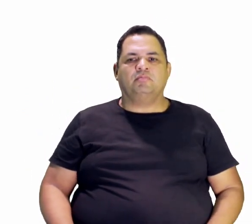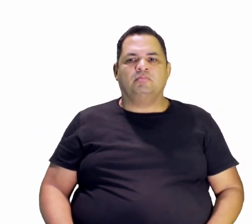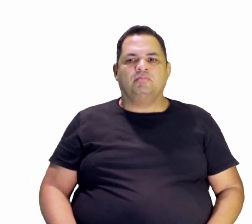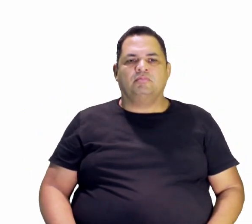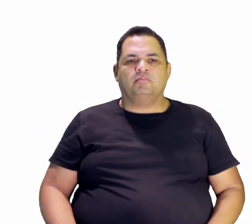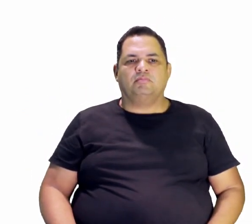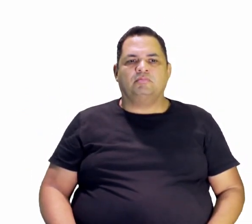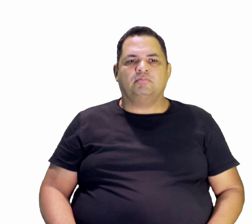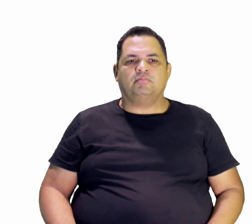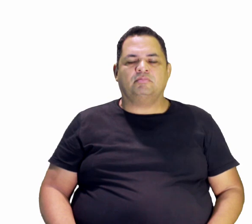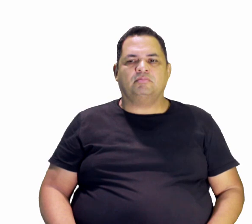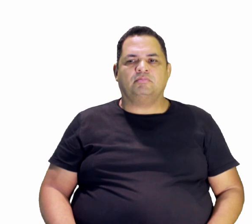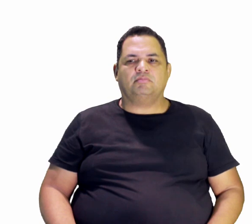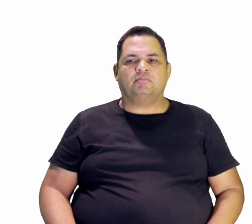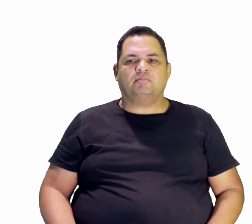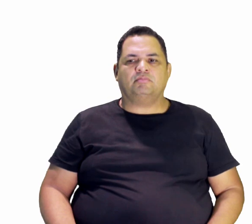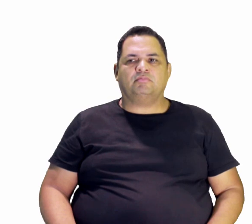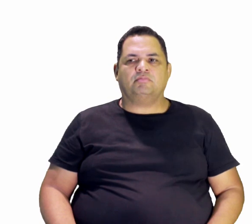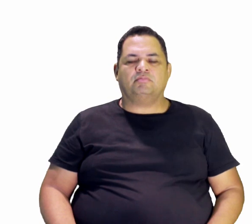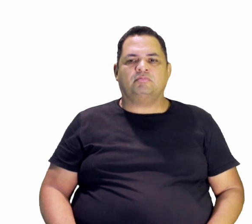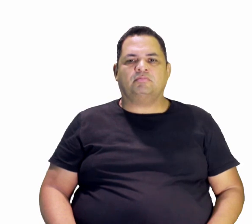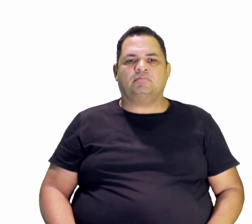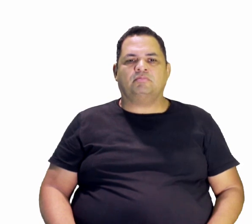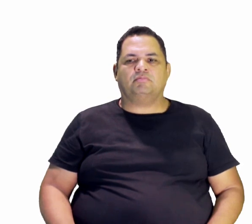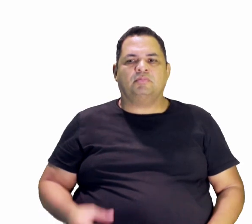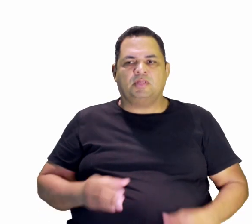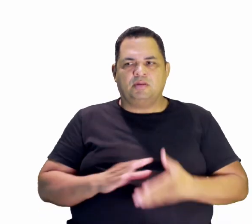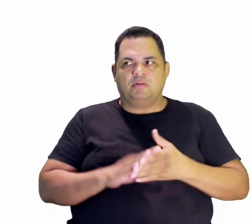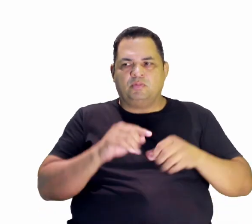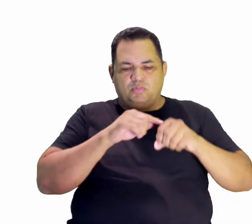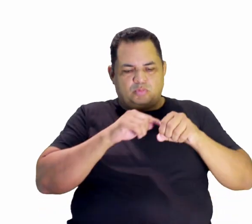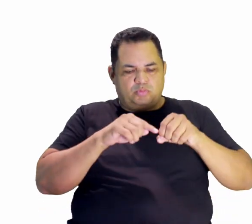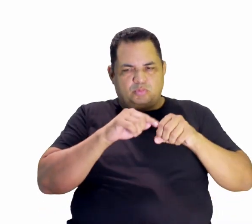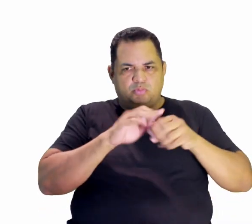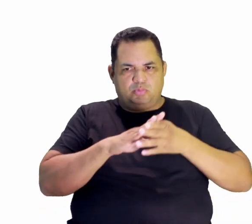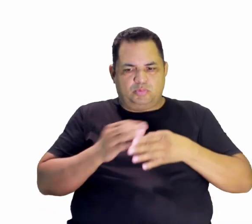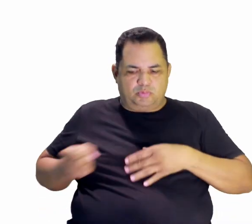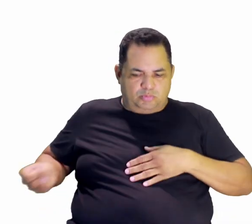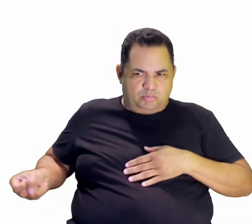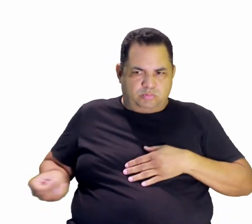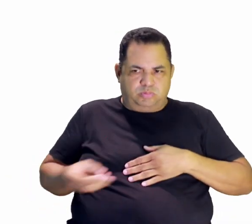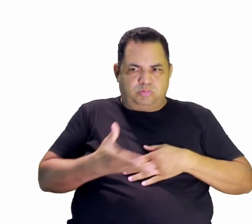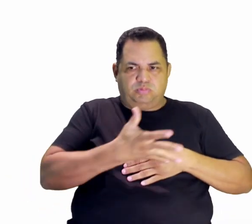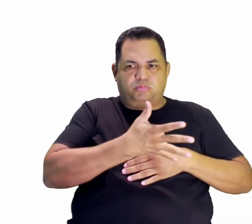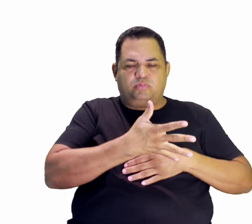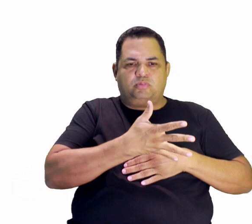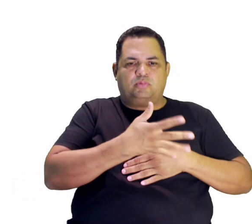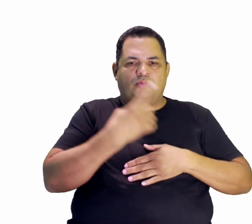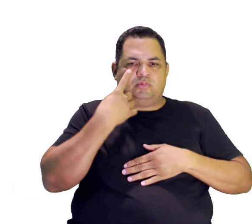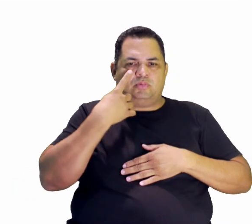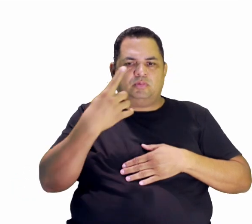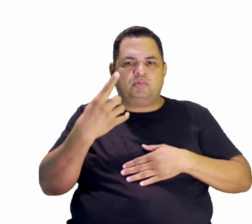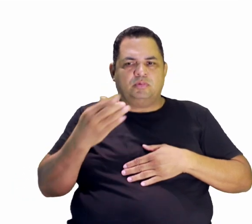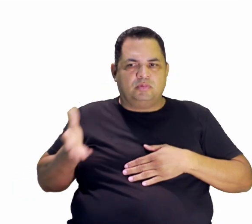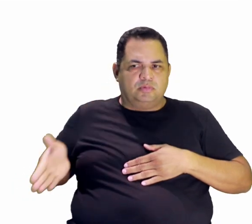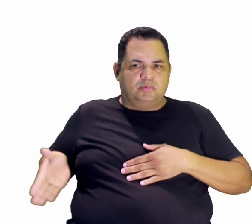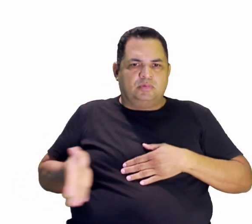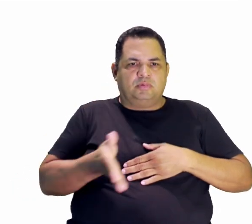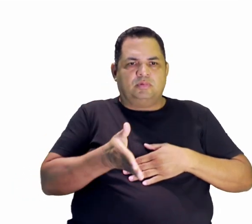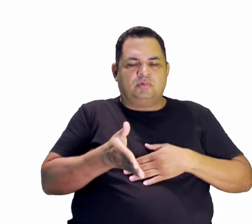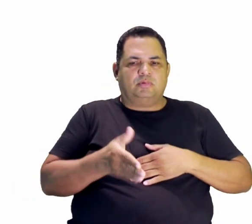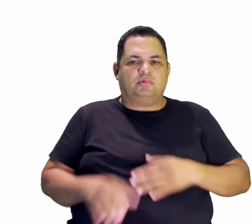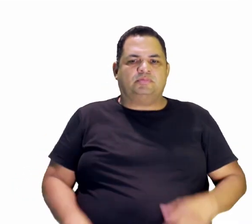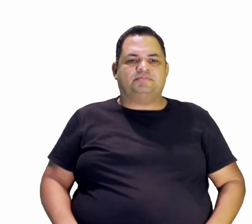mais acompanhando. Ó. Então, estando uma esfera em repouso sobre uma superfície horizontal, Galileu observou que empurrando ela com uma